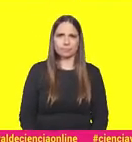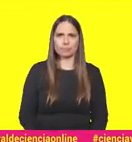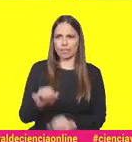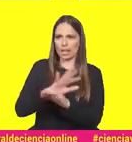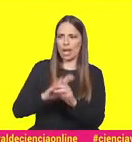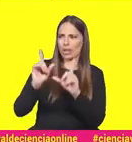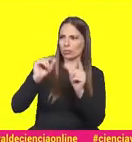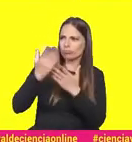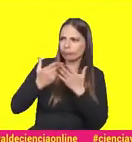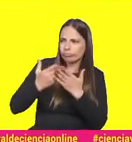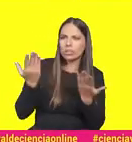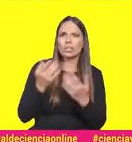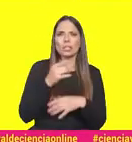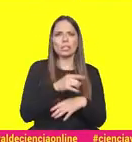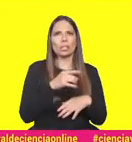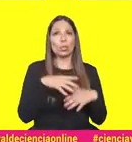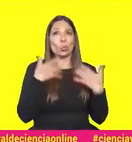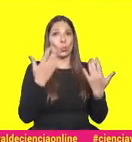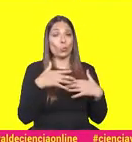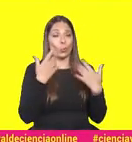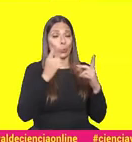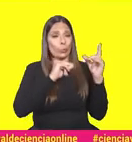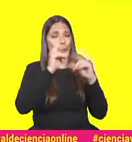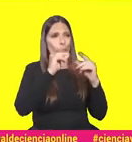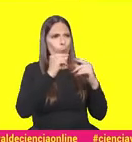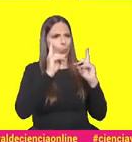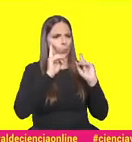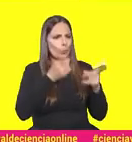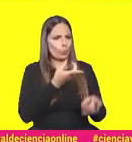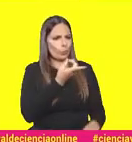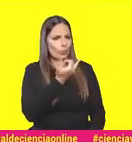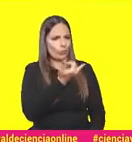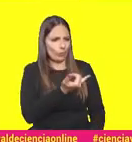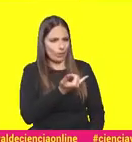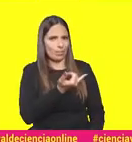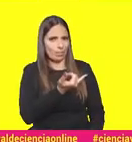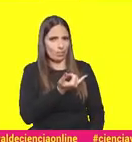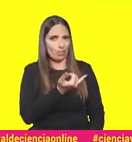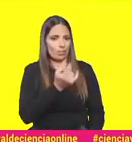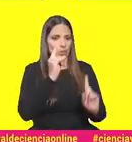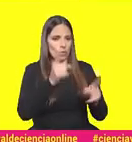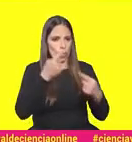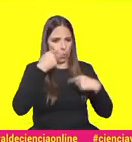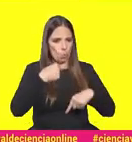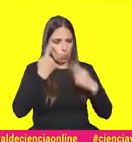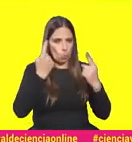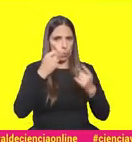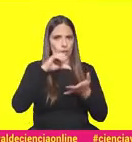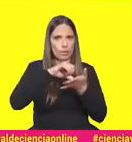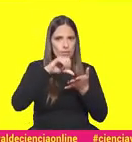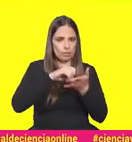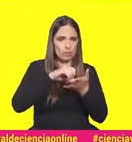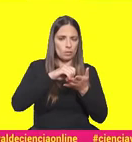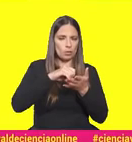astronomia? A astronomia contas. Foi desde 92 e começar as sessões públicas no Observatório Astronómico de